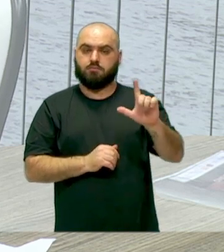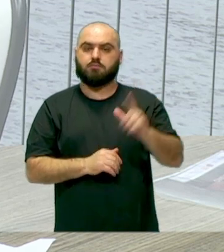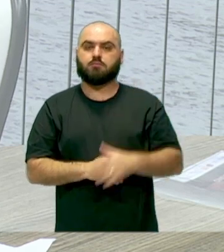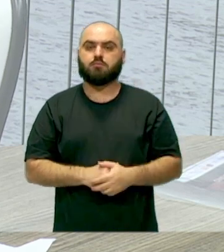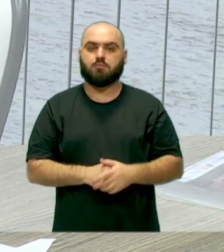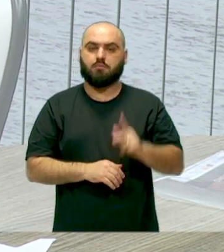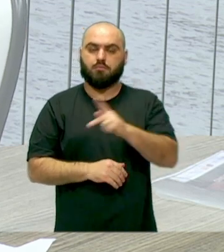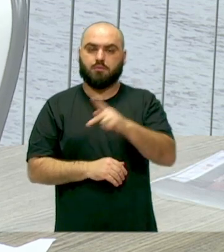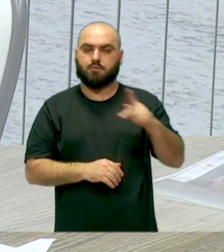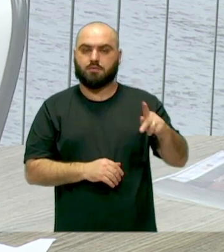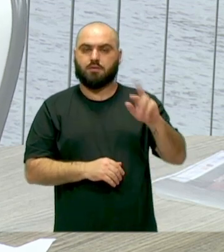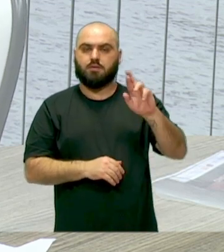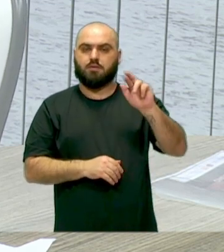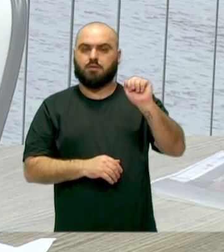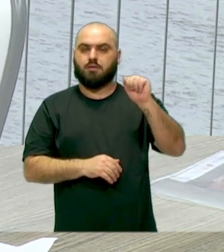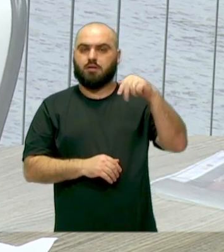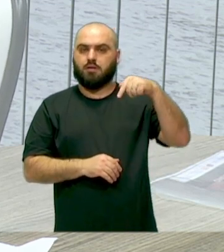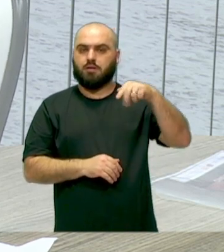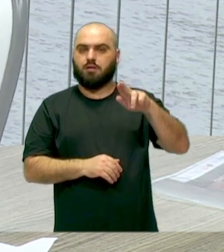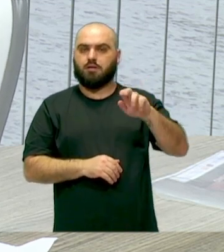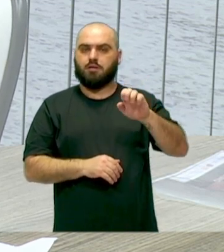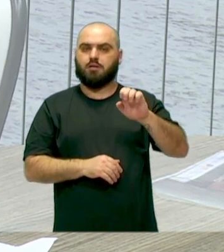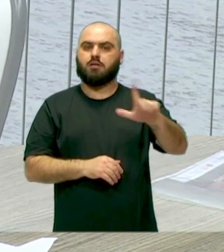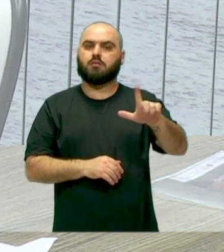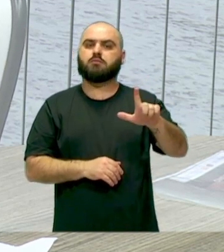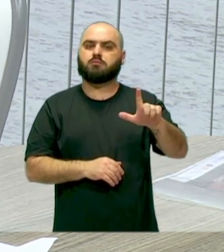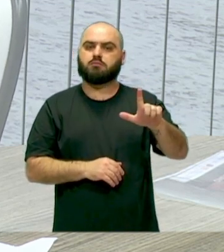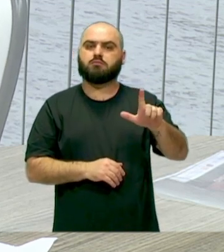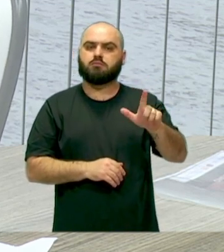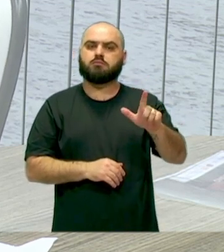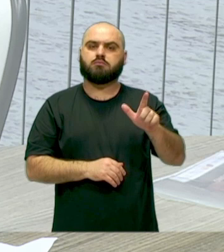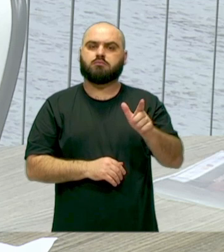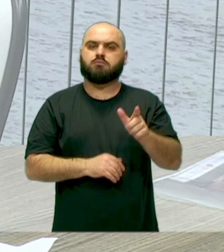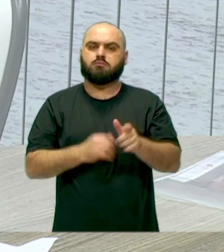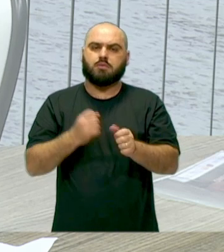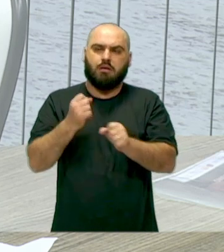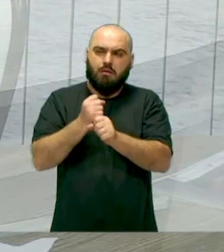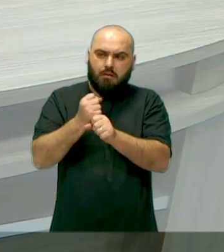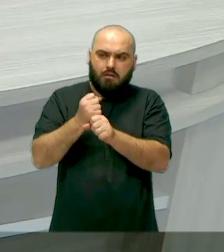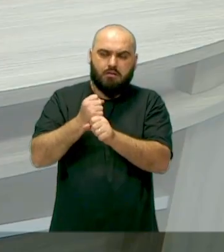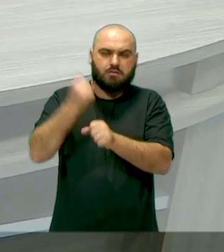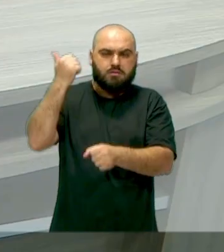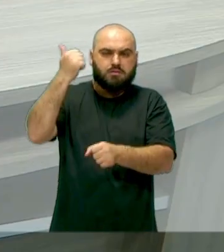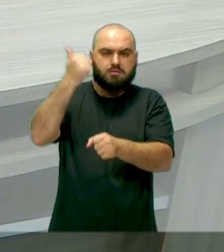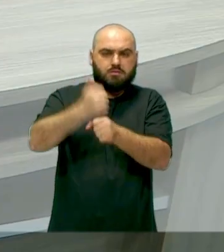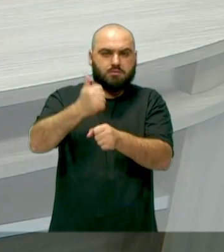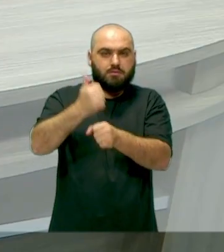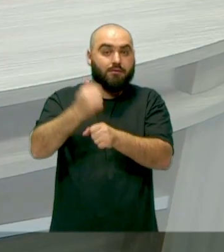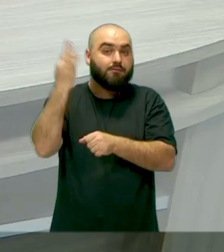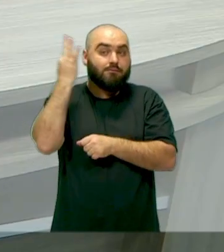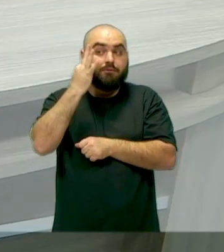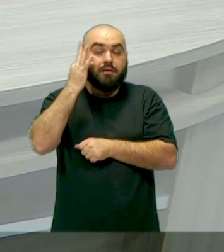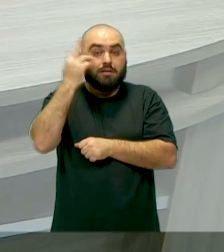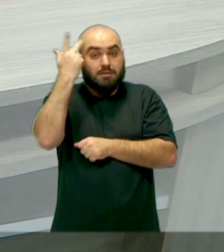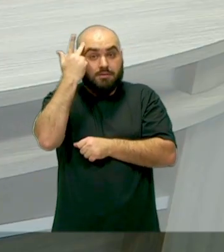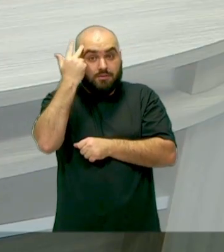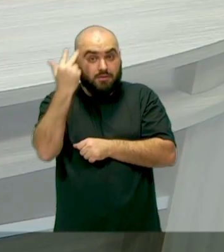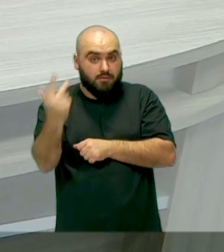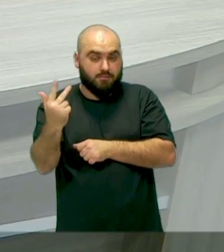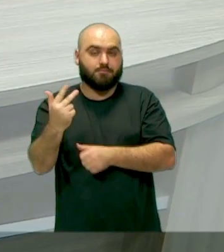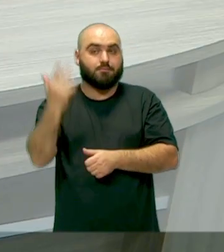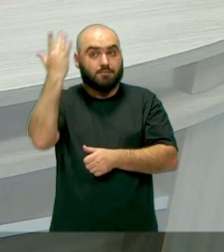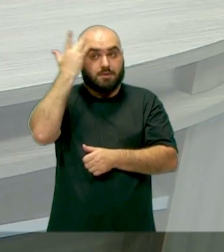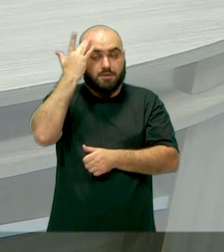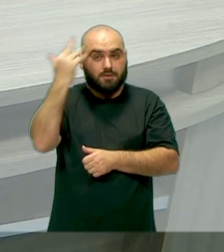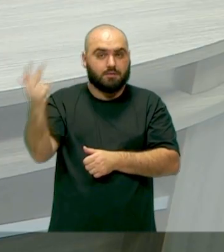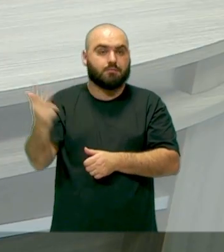professora doutora Raquel Venera, ela foi muitos anos diretora da Faculdade de História. E ela